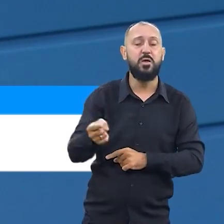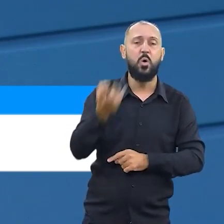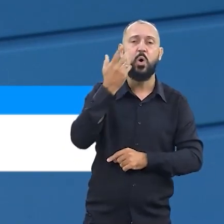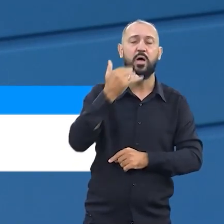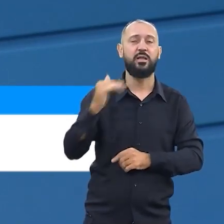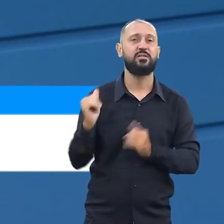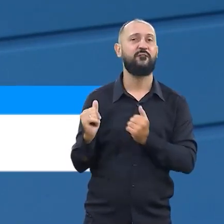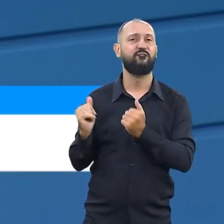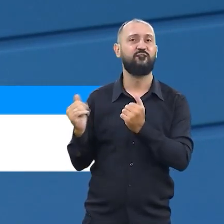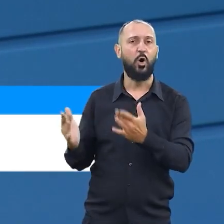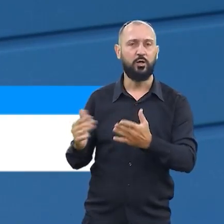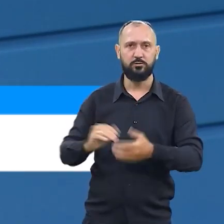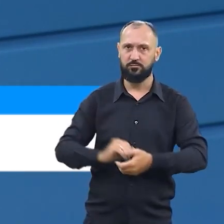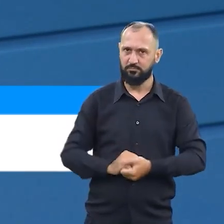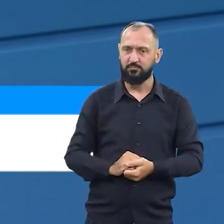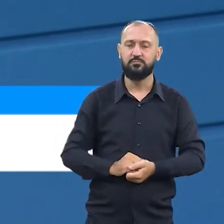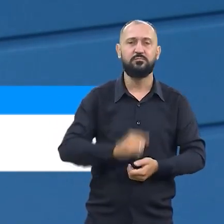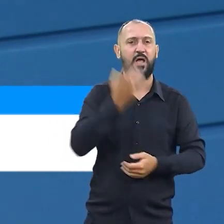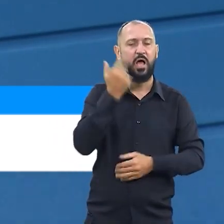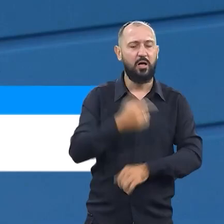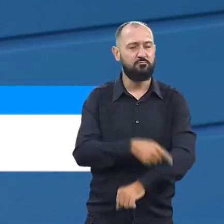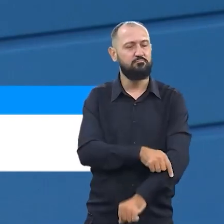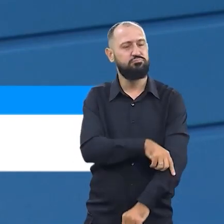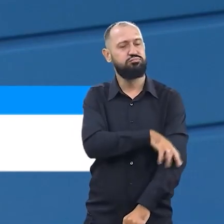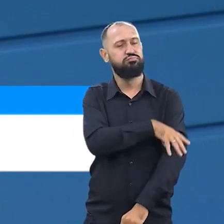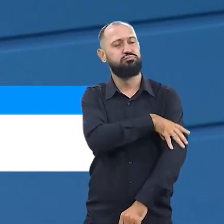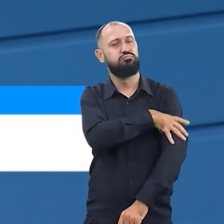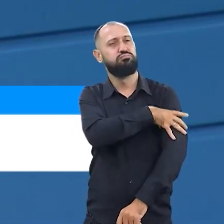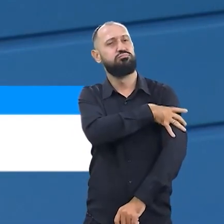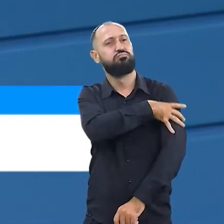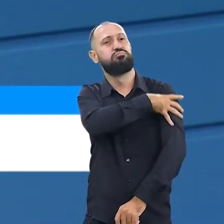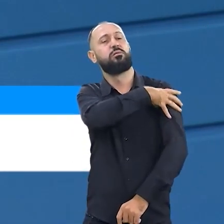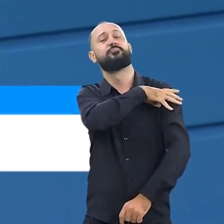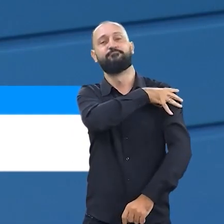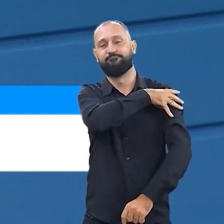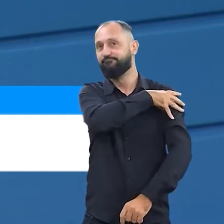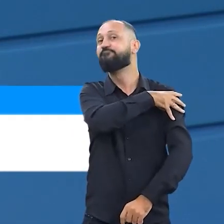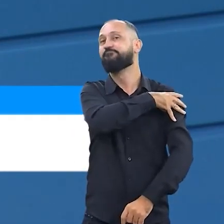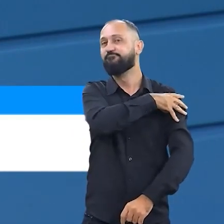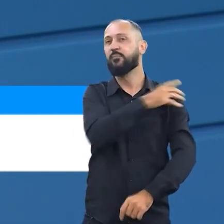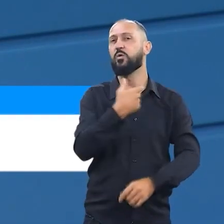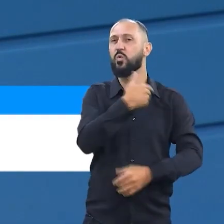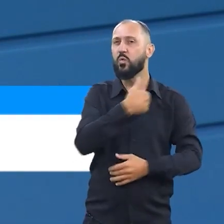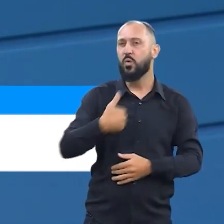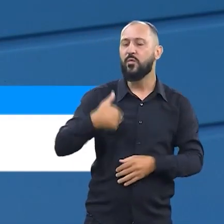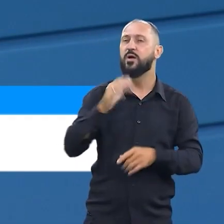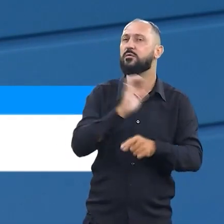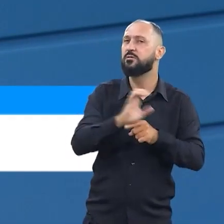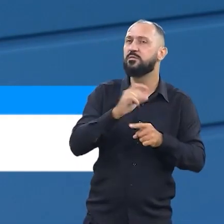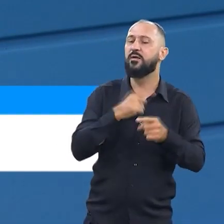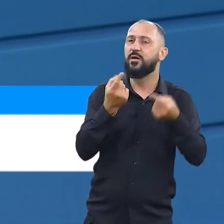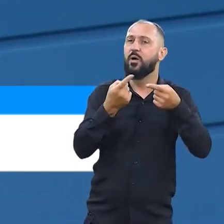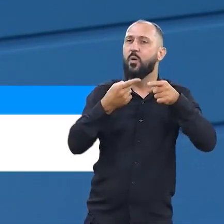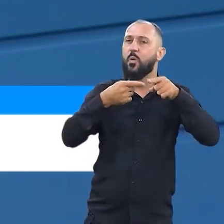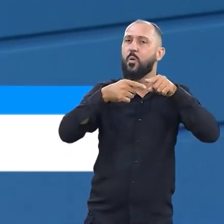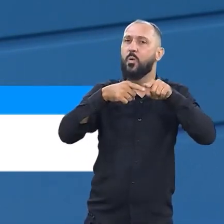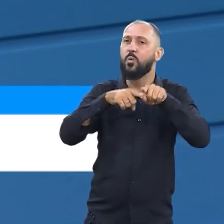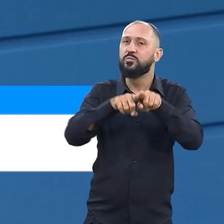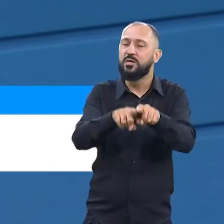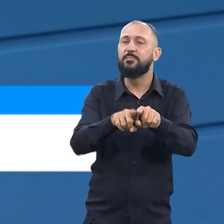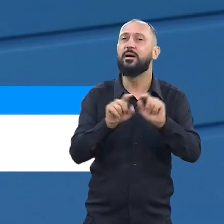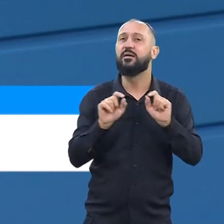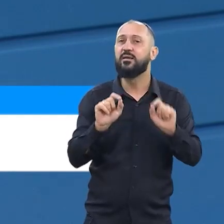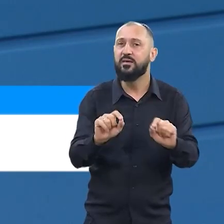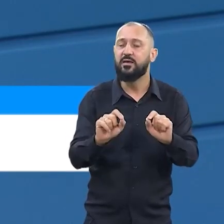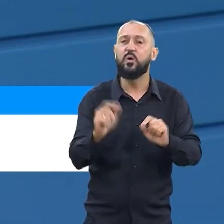com 1.000 crianças fora da sala de aula, desde a educação infantil ao ensino fundamental, e o governo do